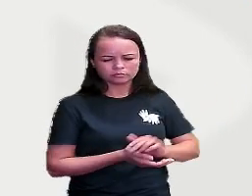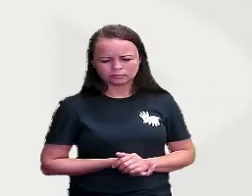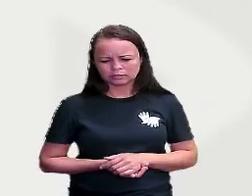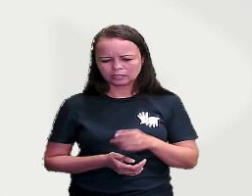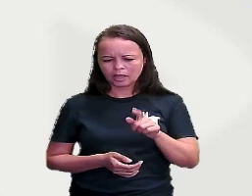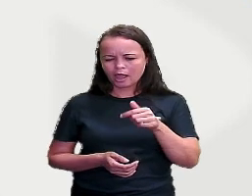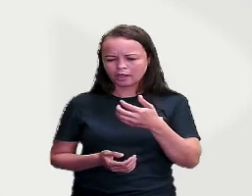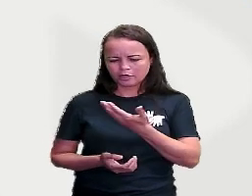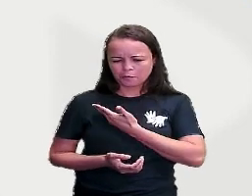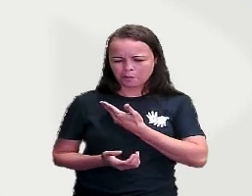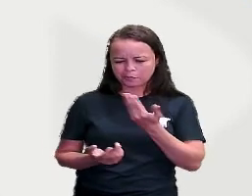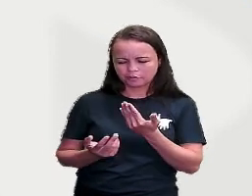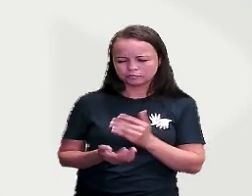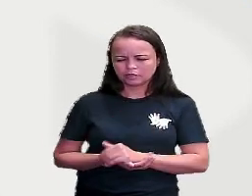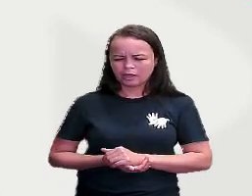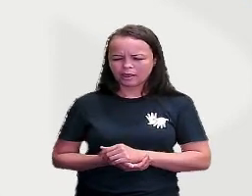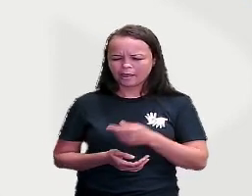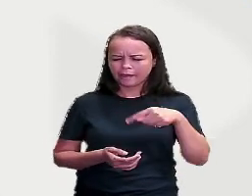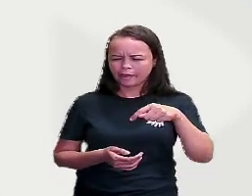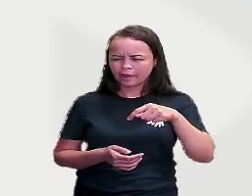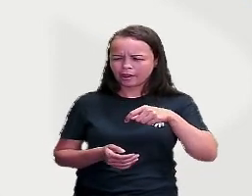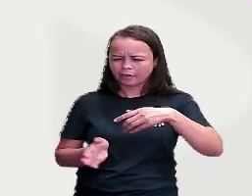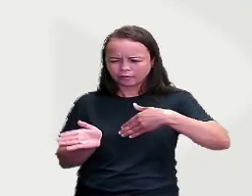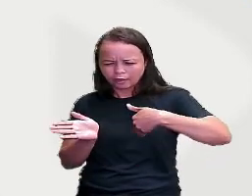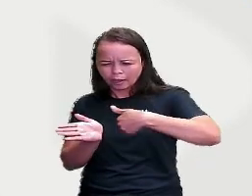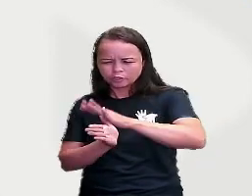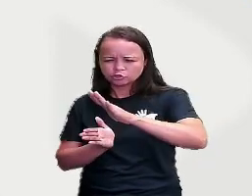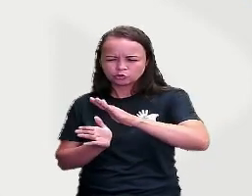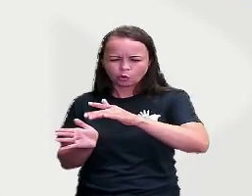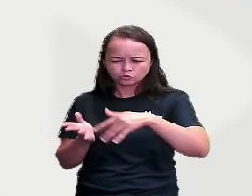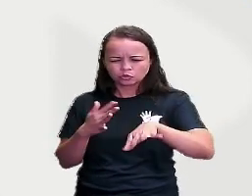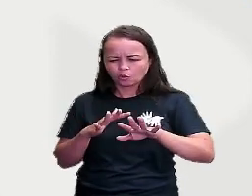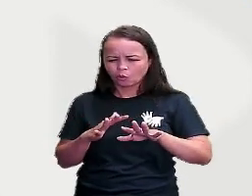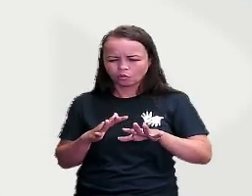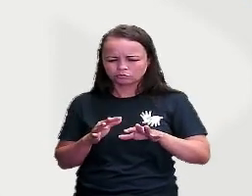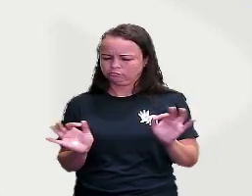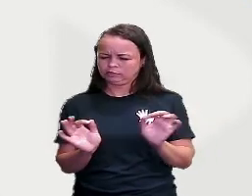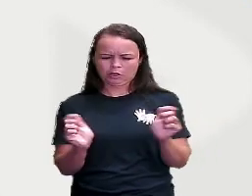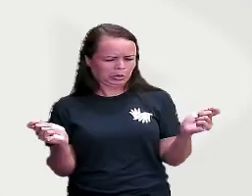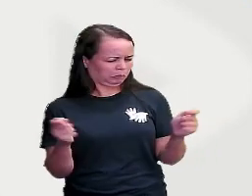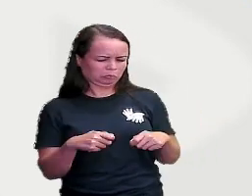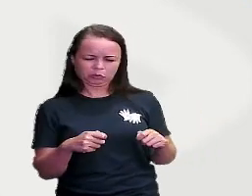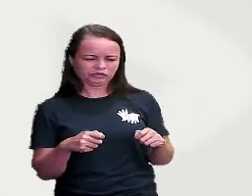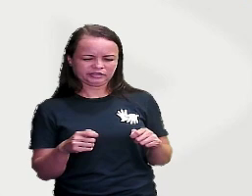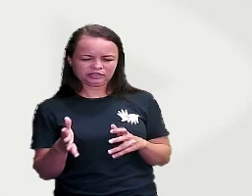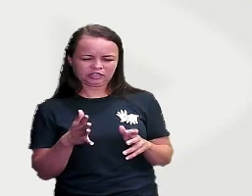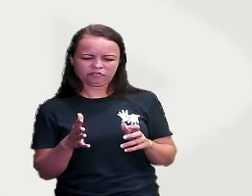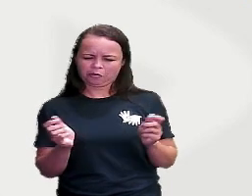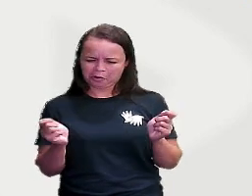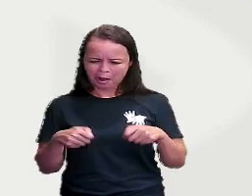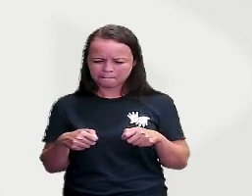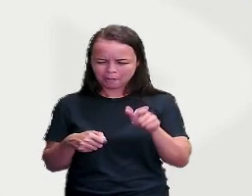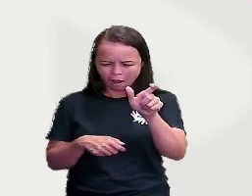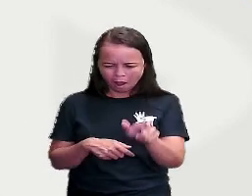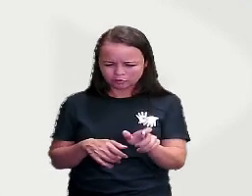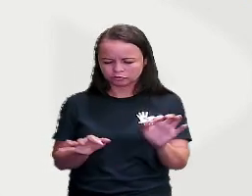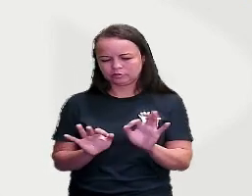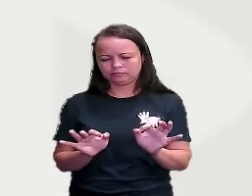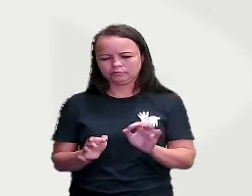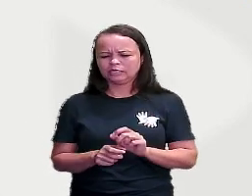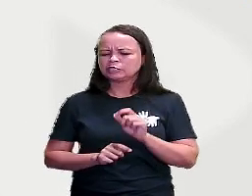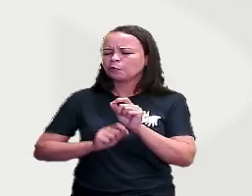te enxotou com um pleonasmo? Impossível, ela não seria capaz. Então o que era?